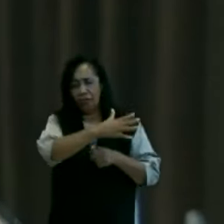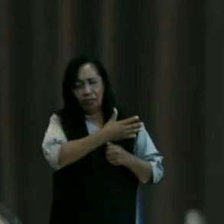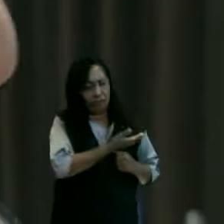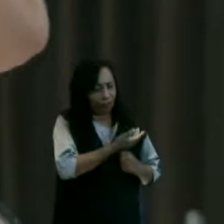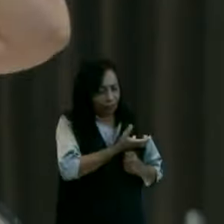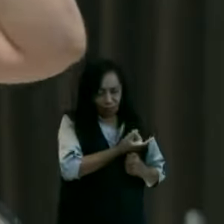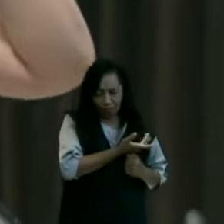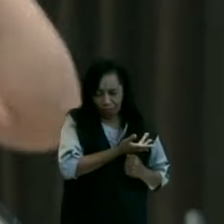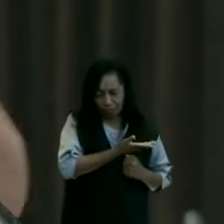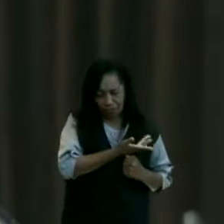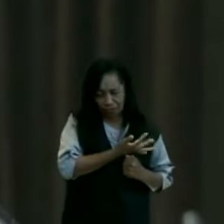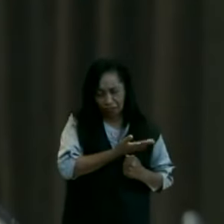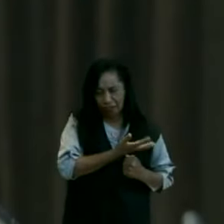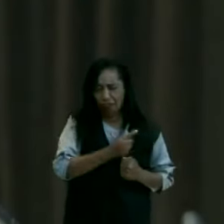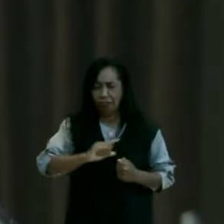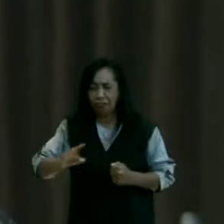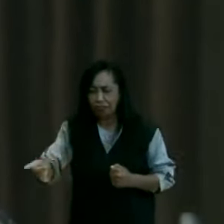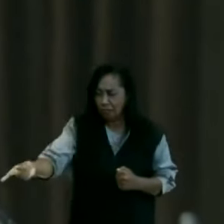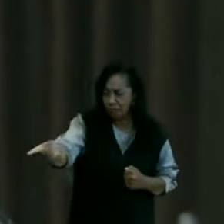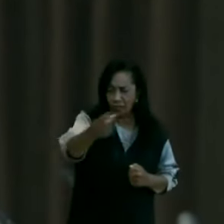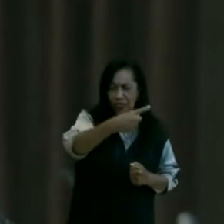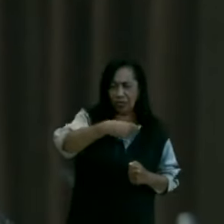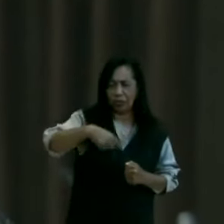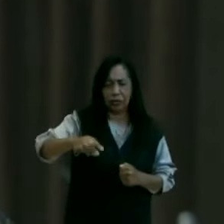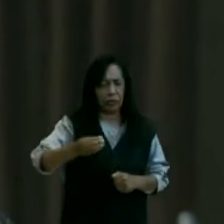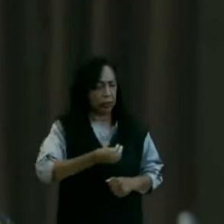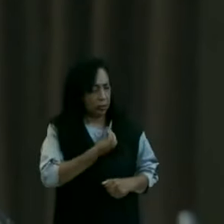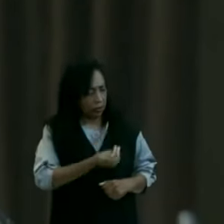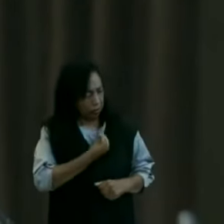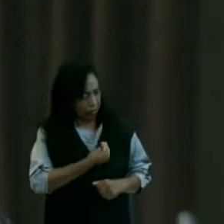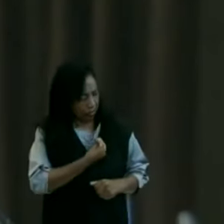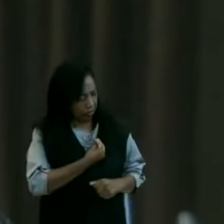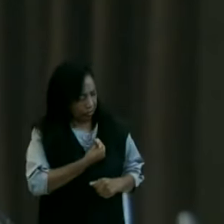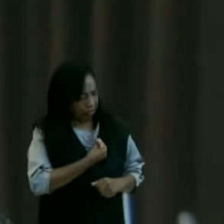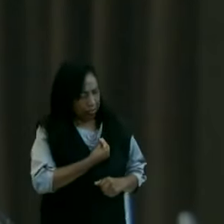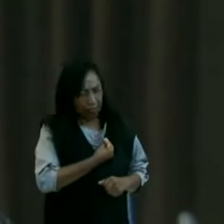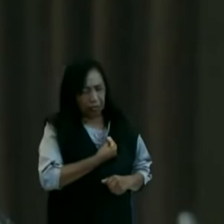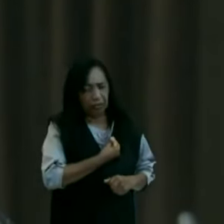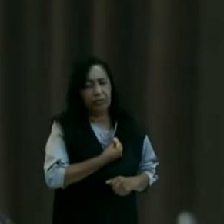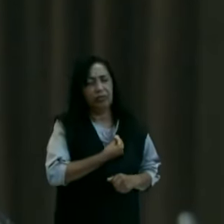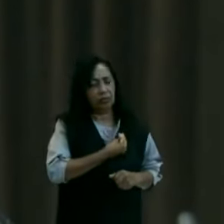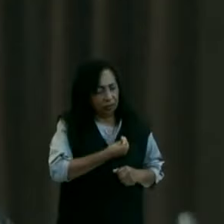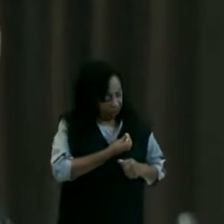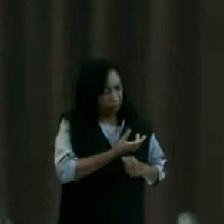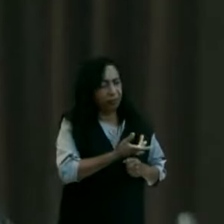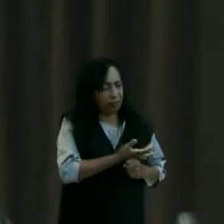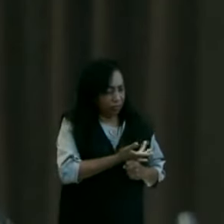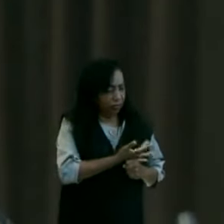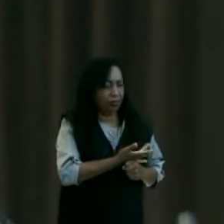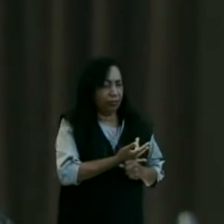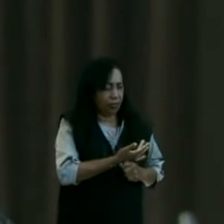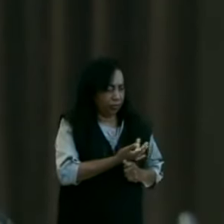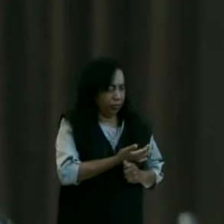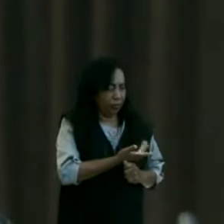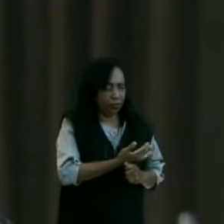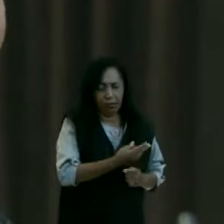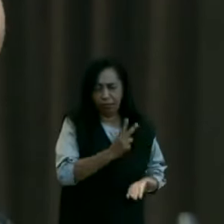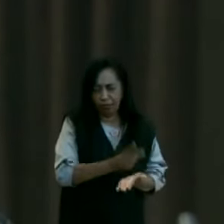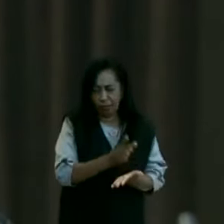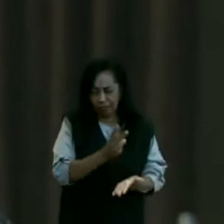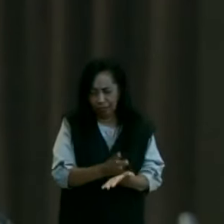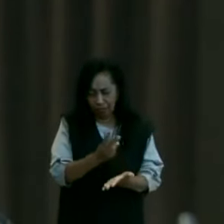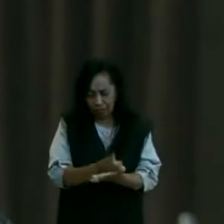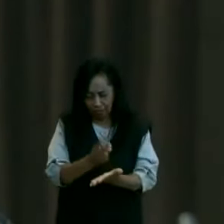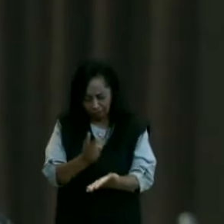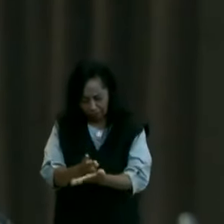coração. Senhor, que nós não possamos viver mais sem o avivamento no nosso coração, a desejar o Senhor,